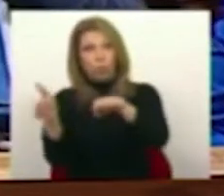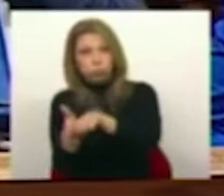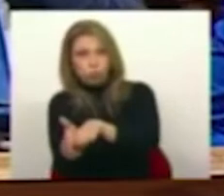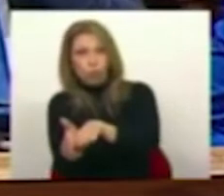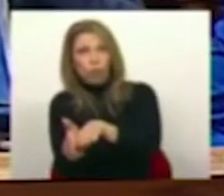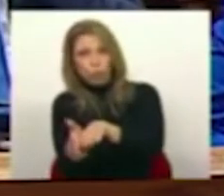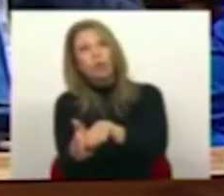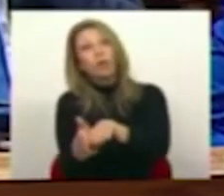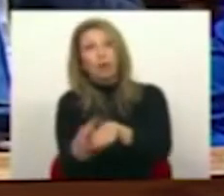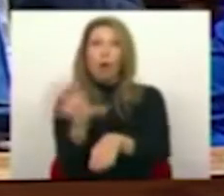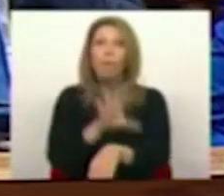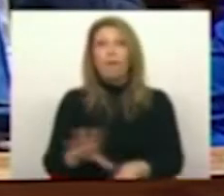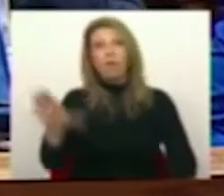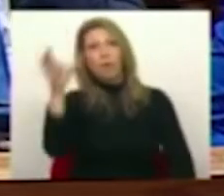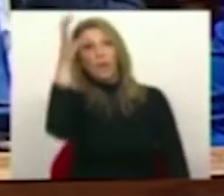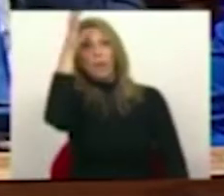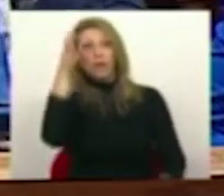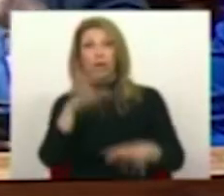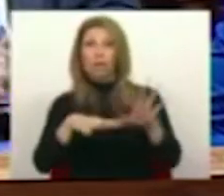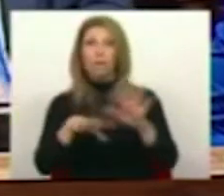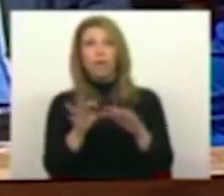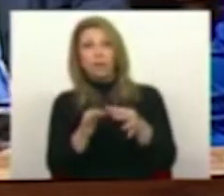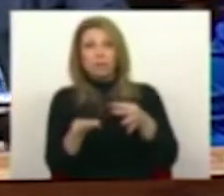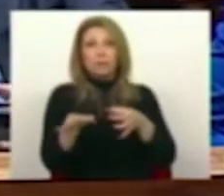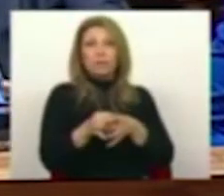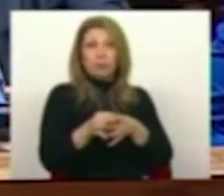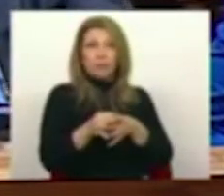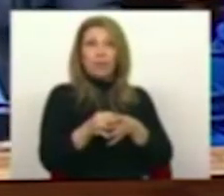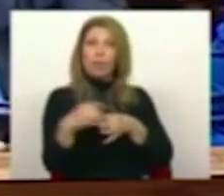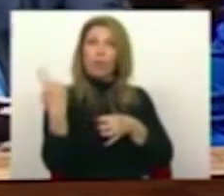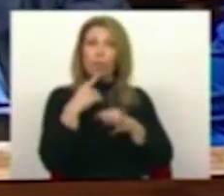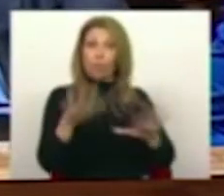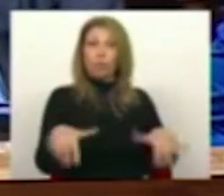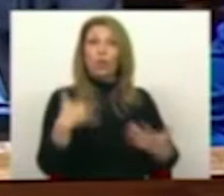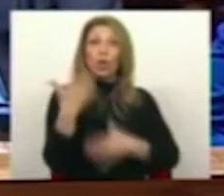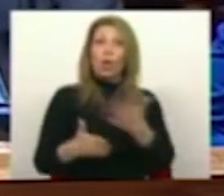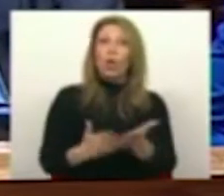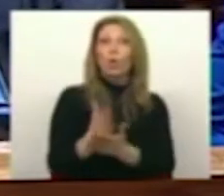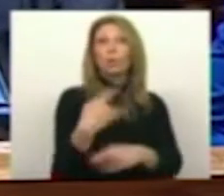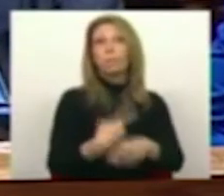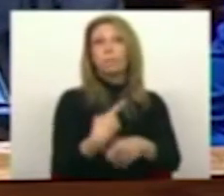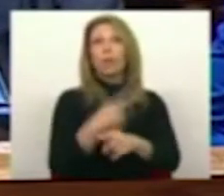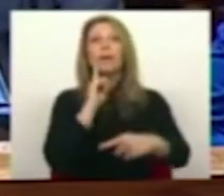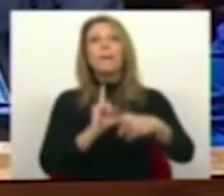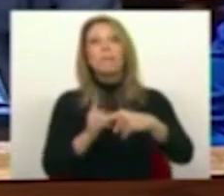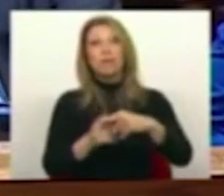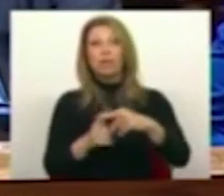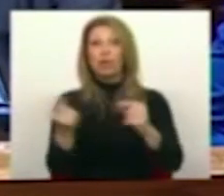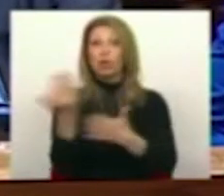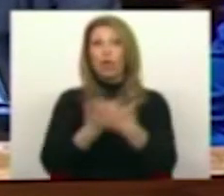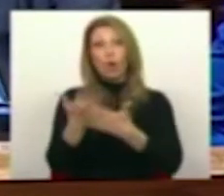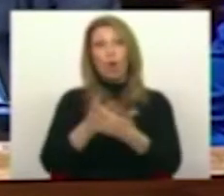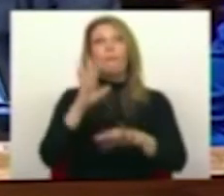forma inteligente de adaptar, de forma a que possamos a continuar a ter os benefícios económicos da atividade de